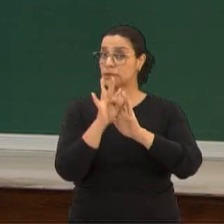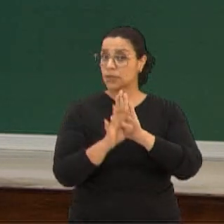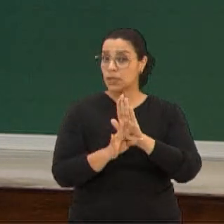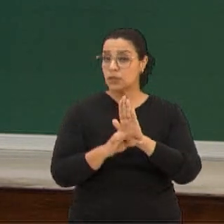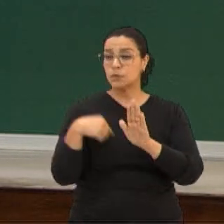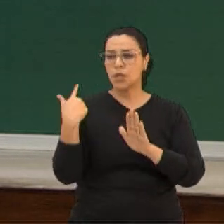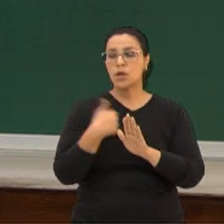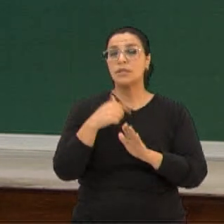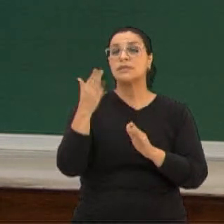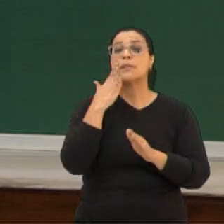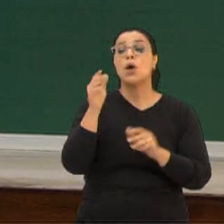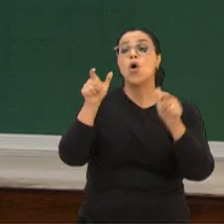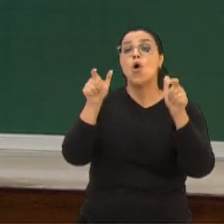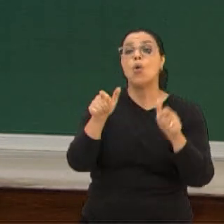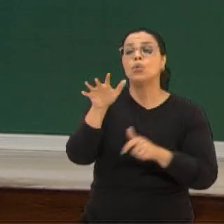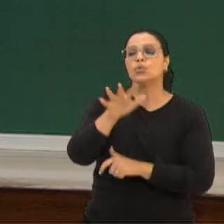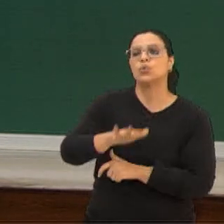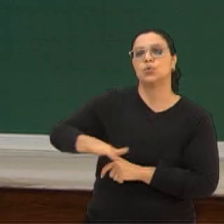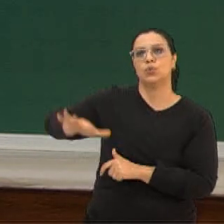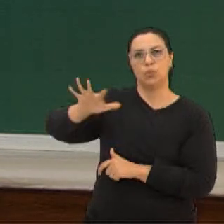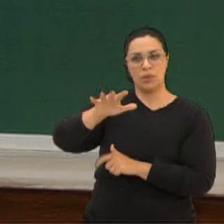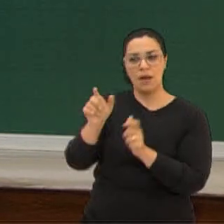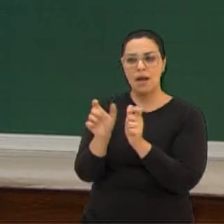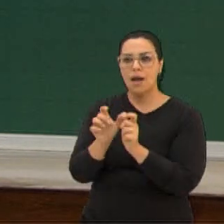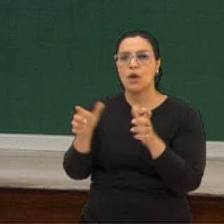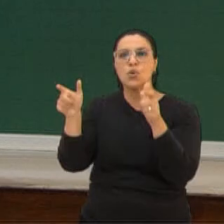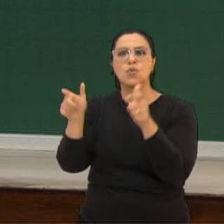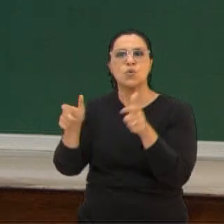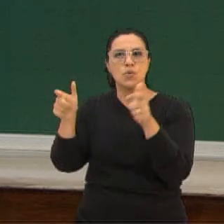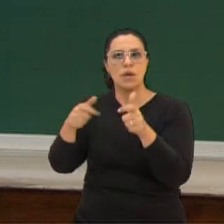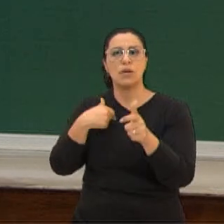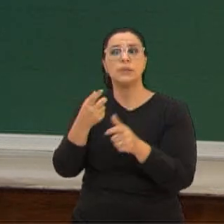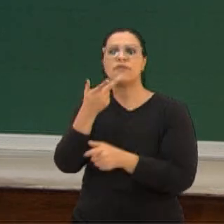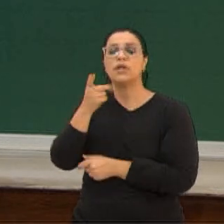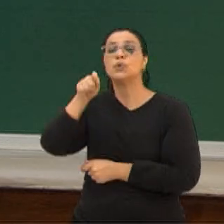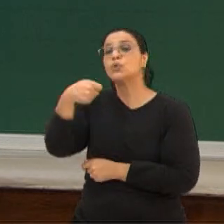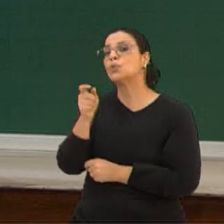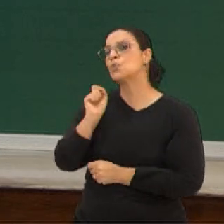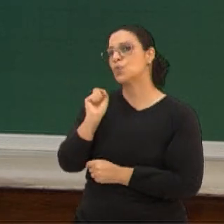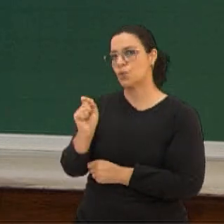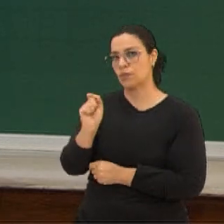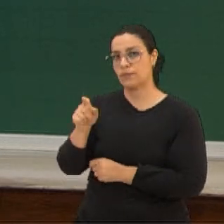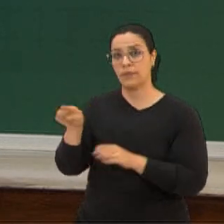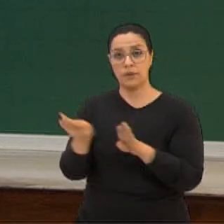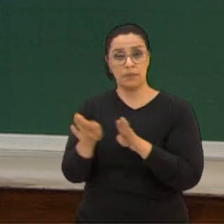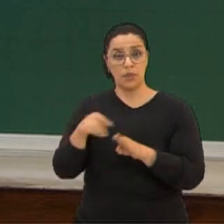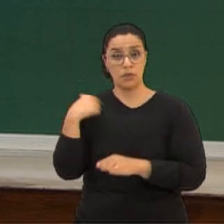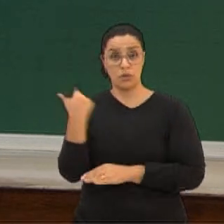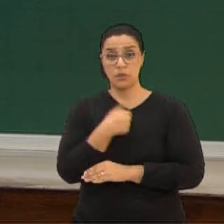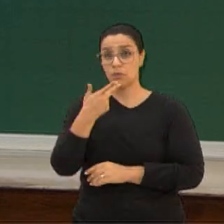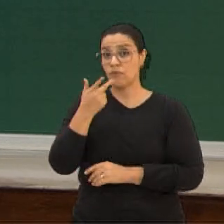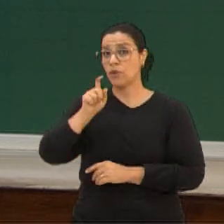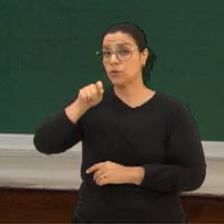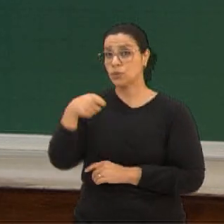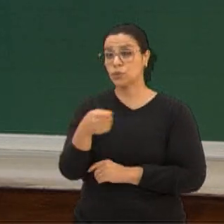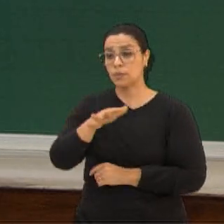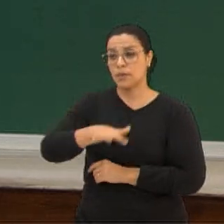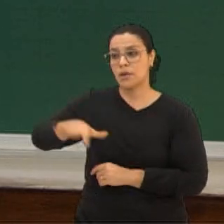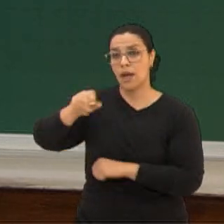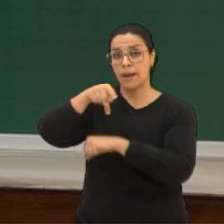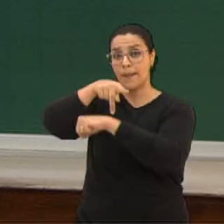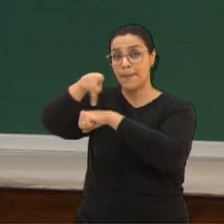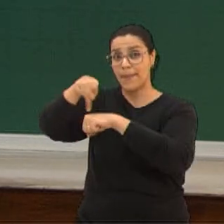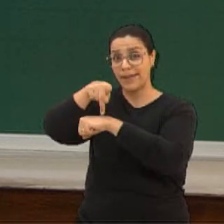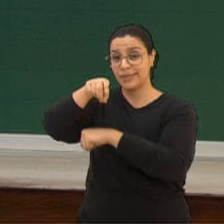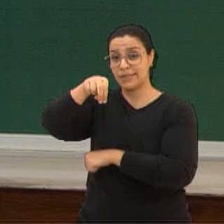para nos situar no espaço, para nos dizer do que nós estamos falando. Então estamos falando de